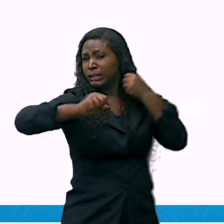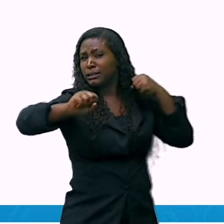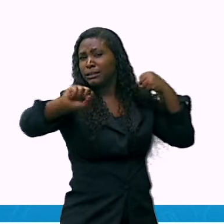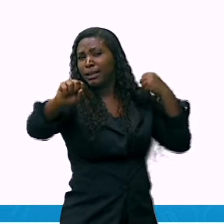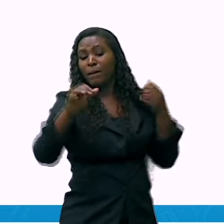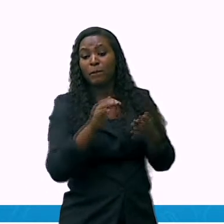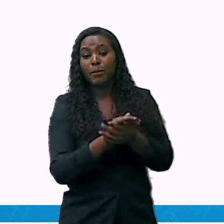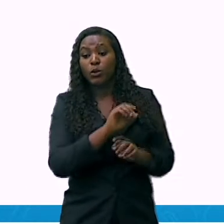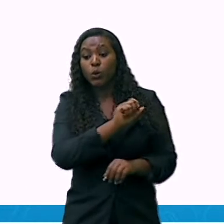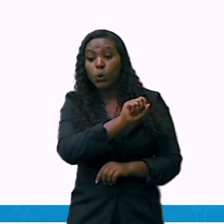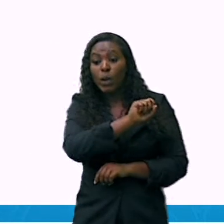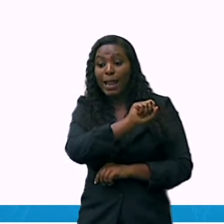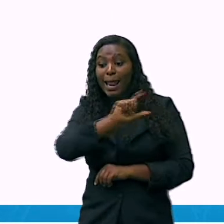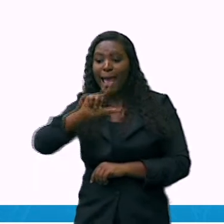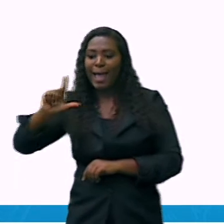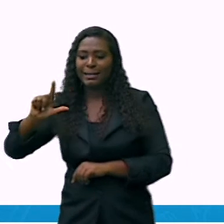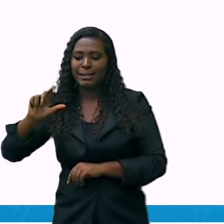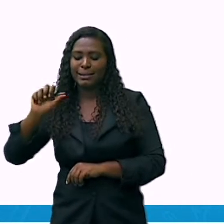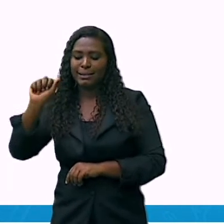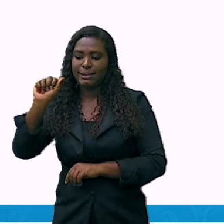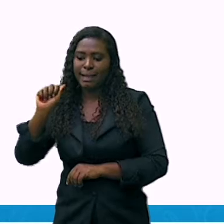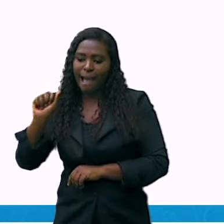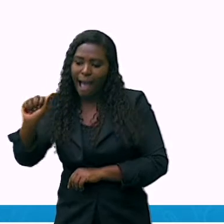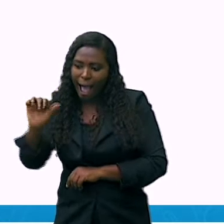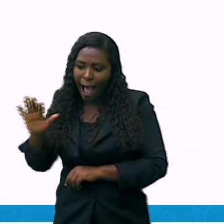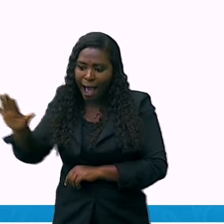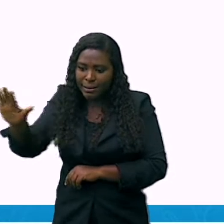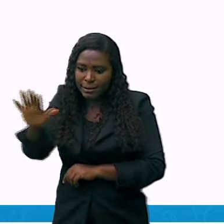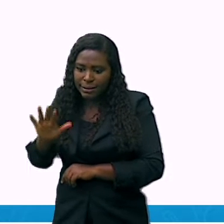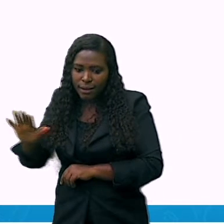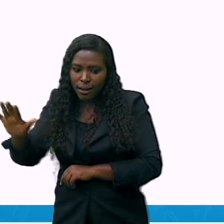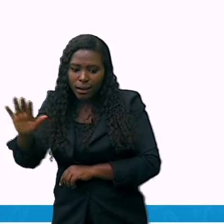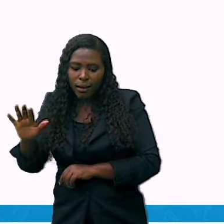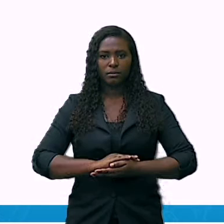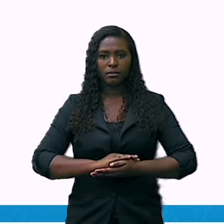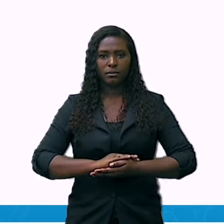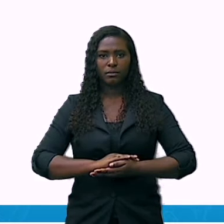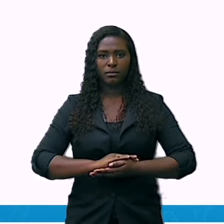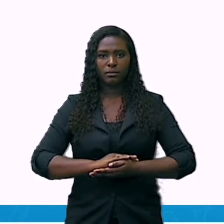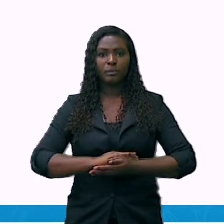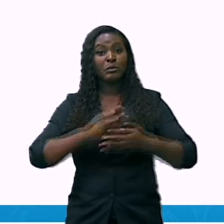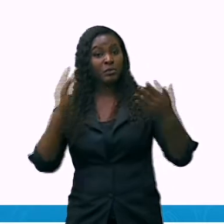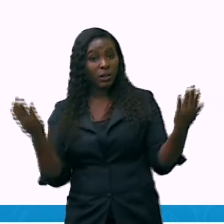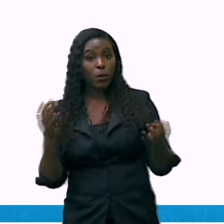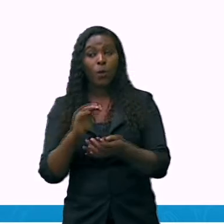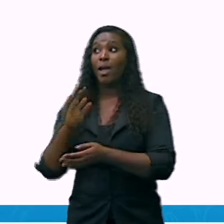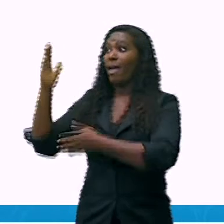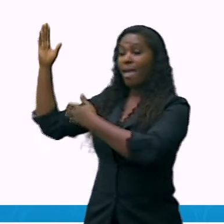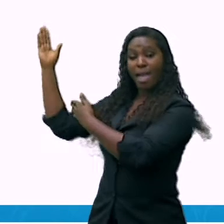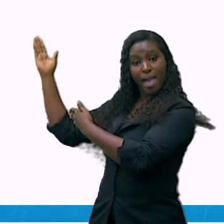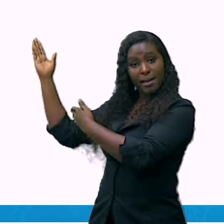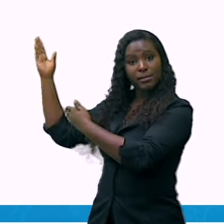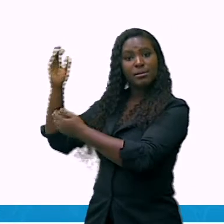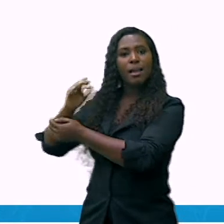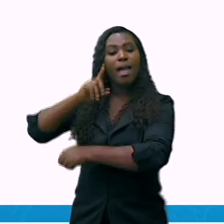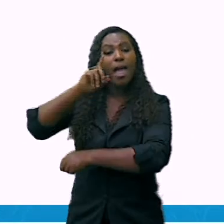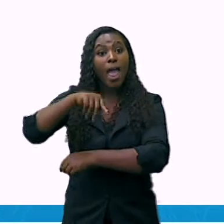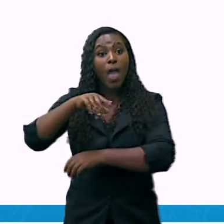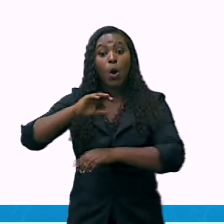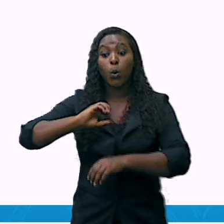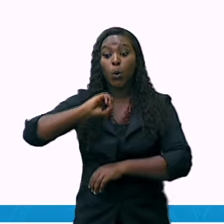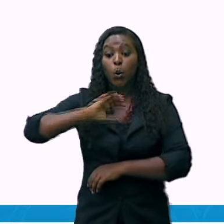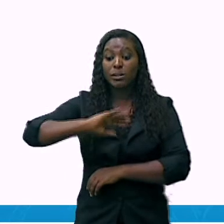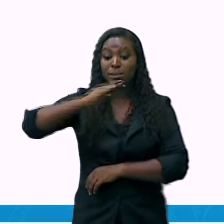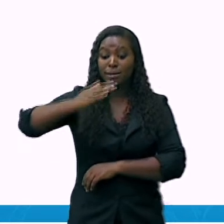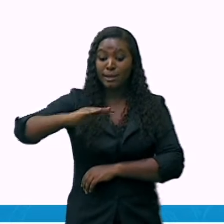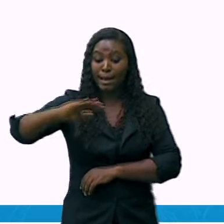do continente asiático e também da Oceania. Este é o maior dos